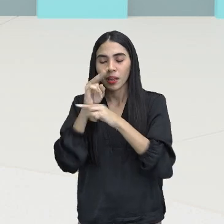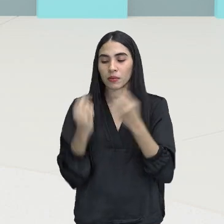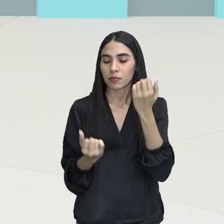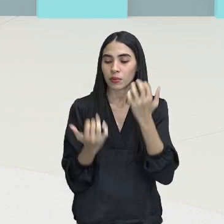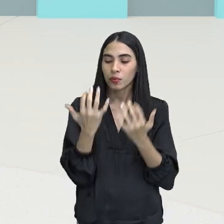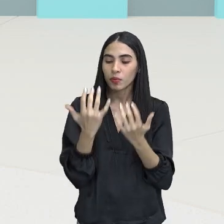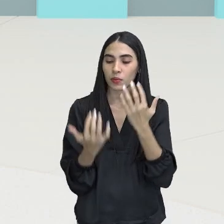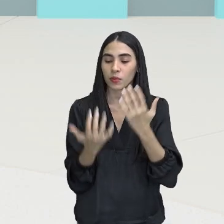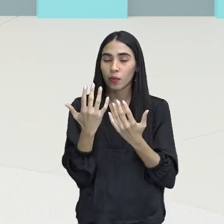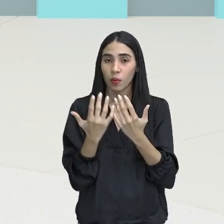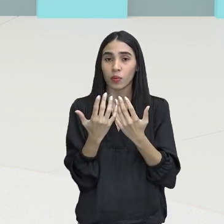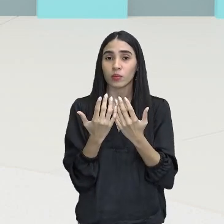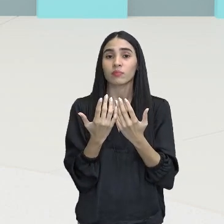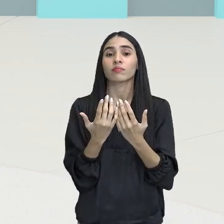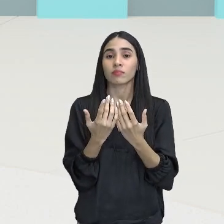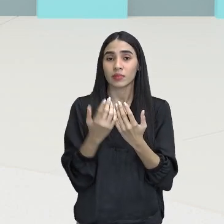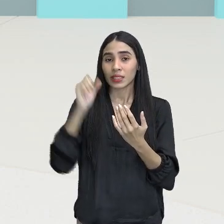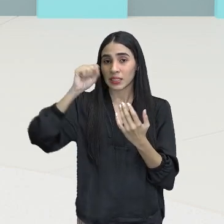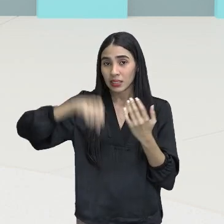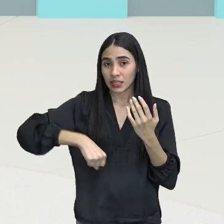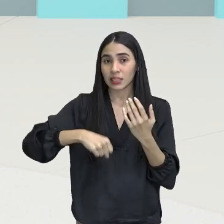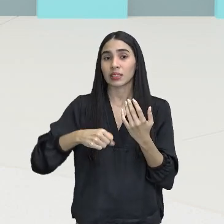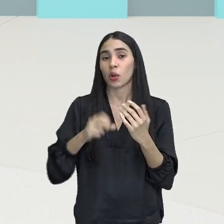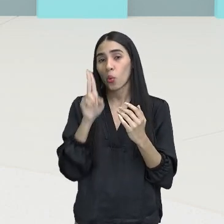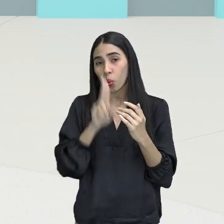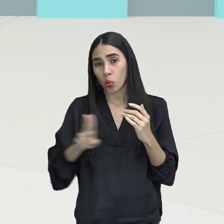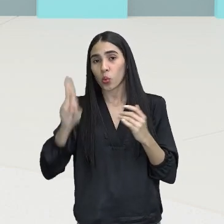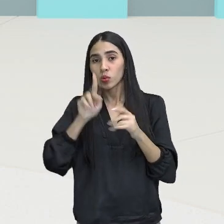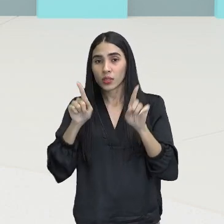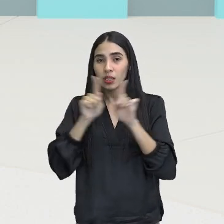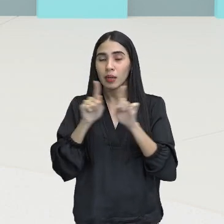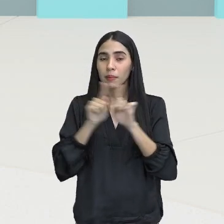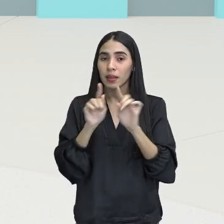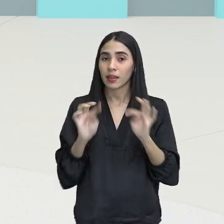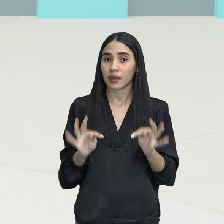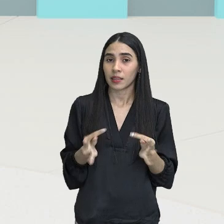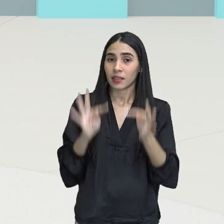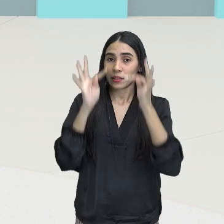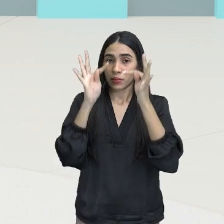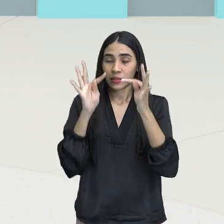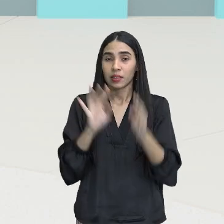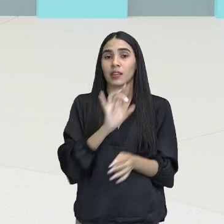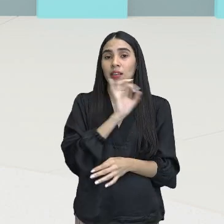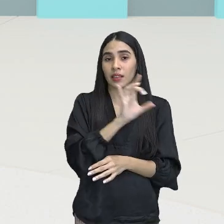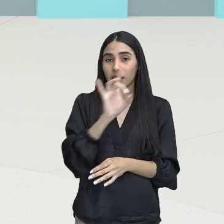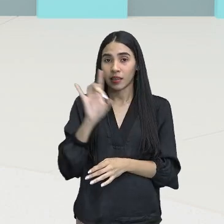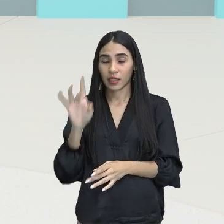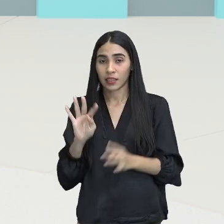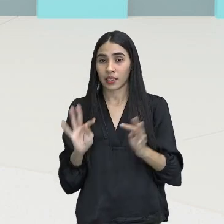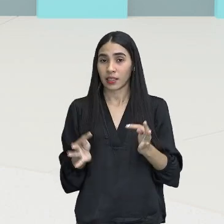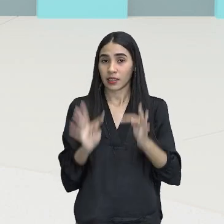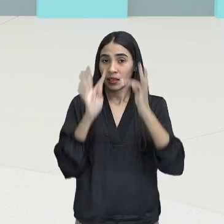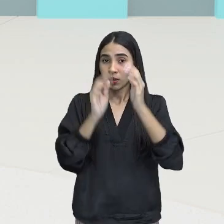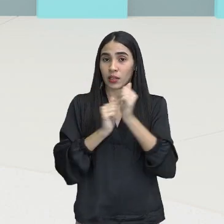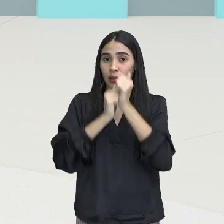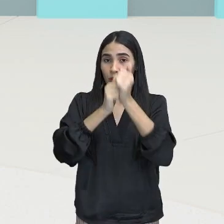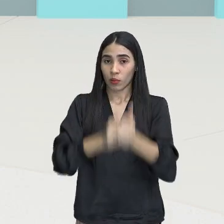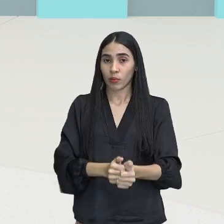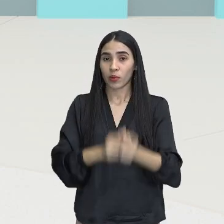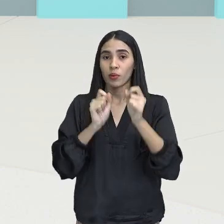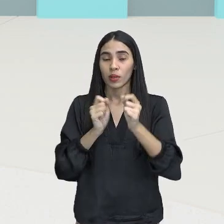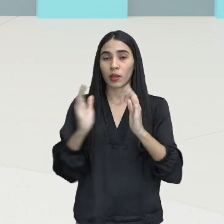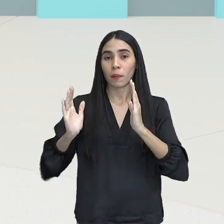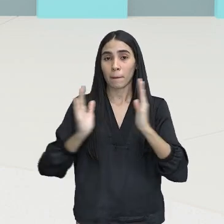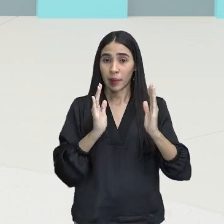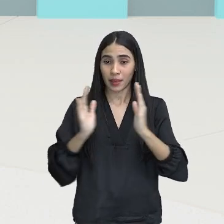fogo, isso é de grande tecnologia. Cada tecnologia acompanha o seu